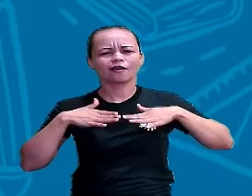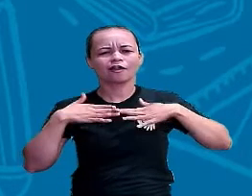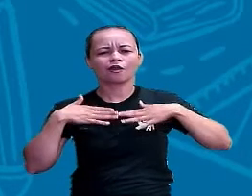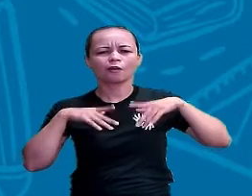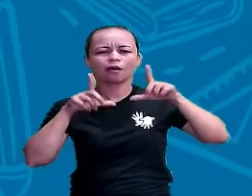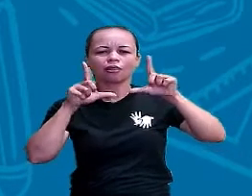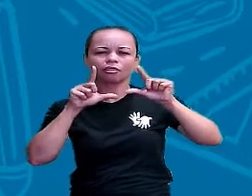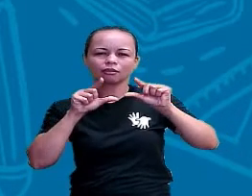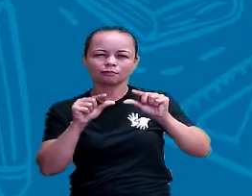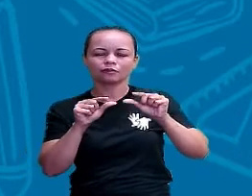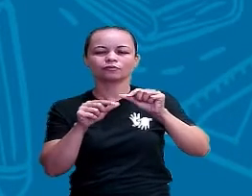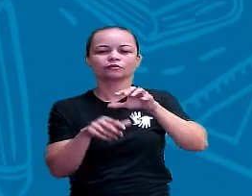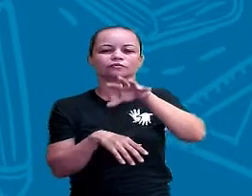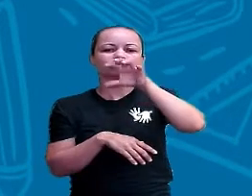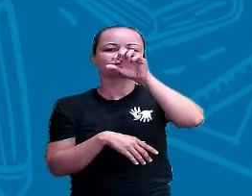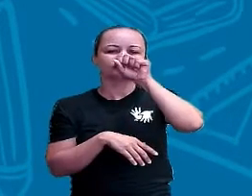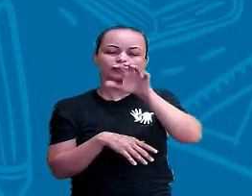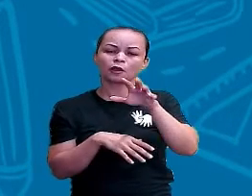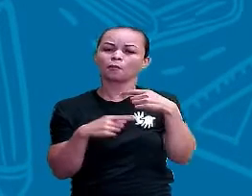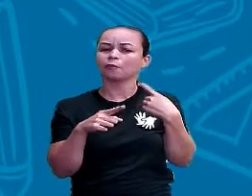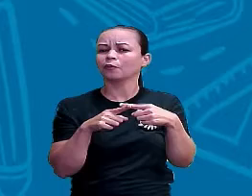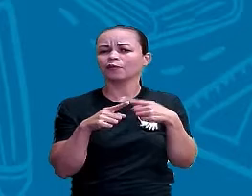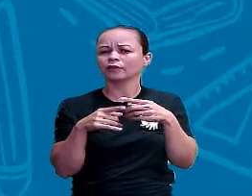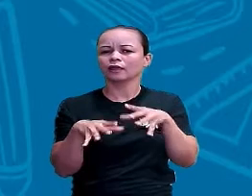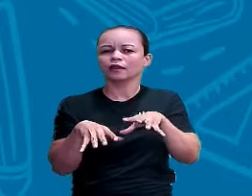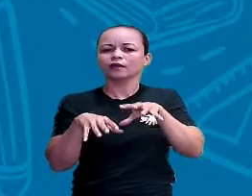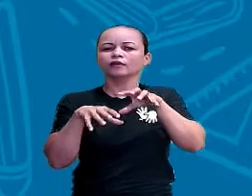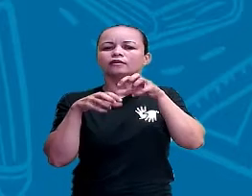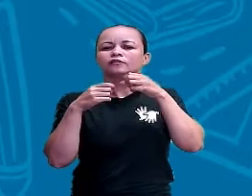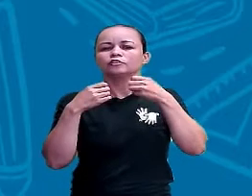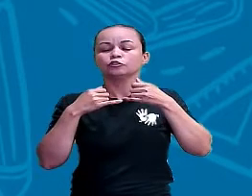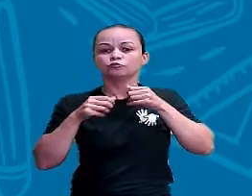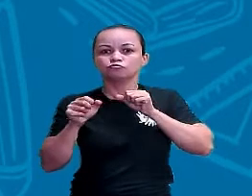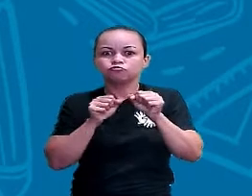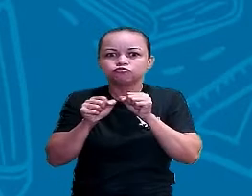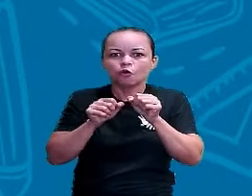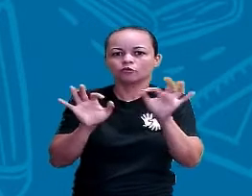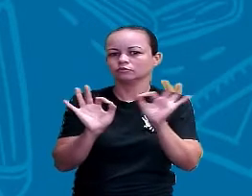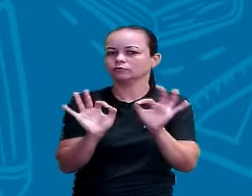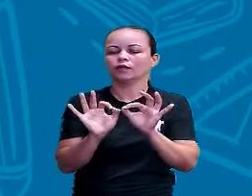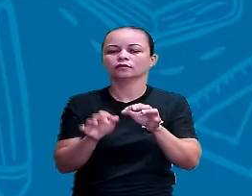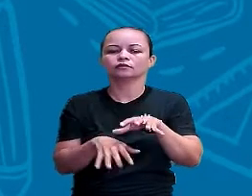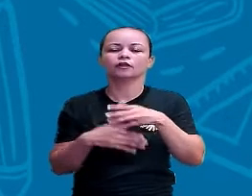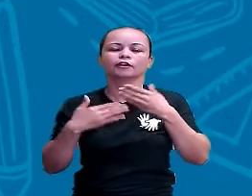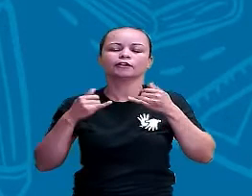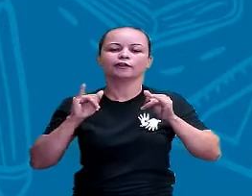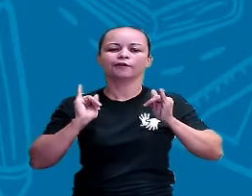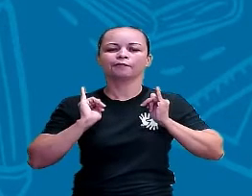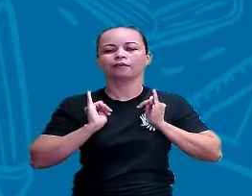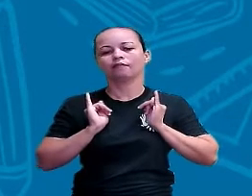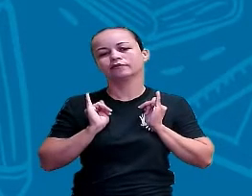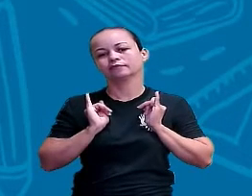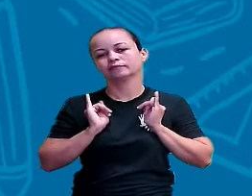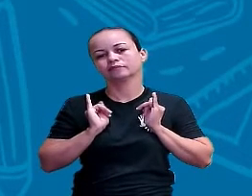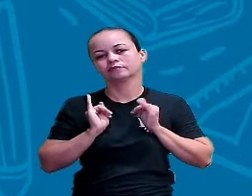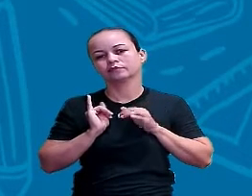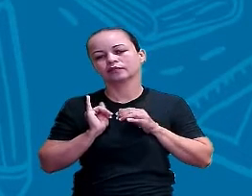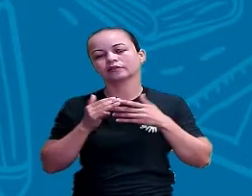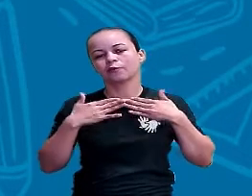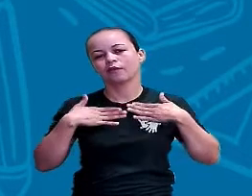né? Porque a gente não está fazendo nenhum tipo de esforço, a gente está em repouso. Então a nossa frequência respiratória ela vai